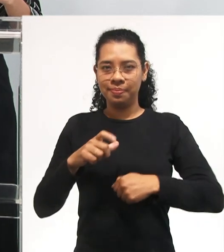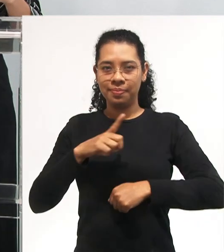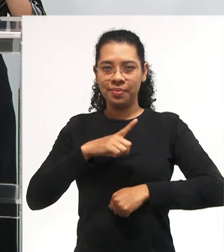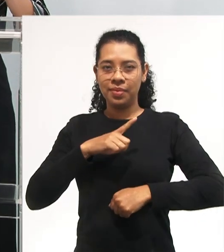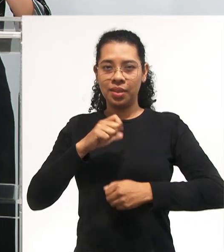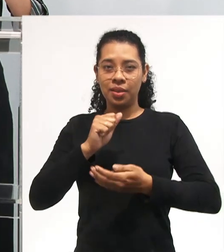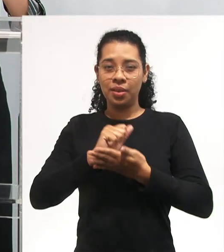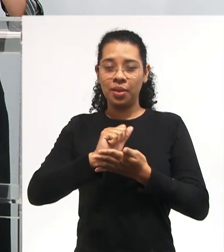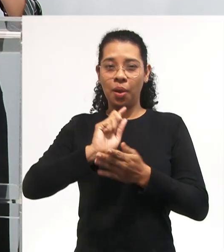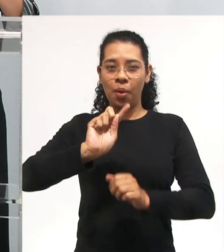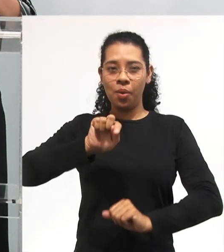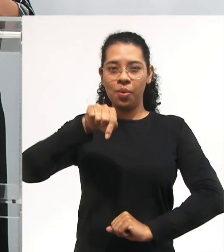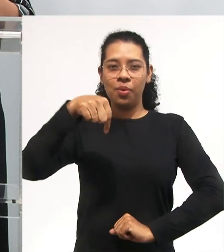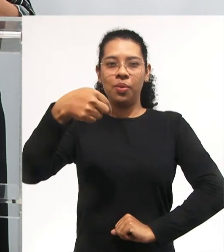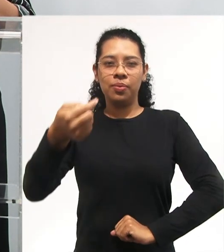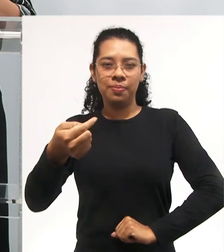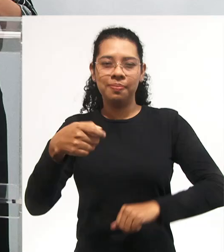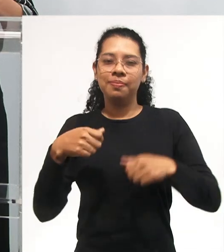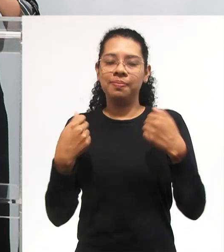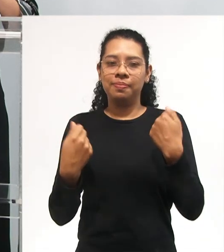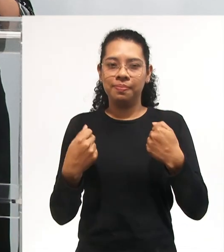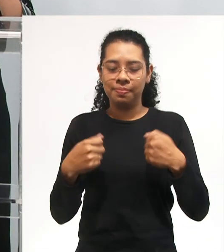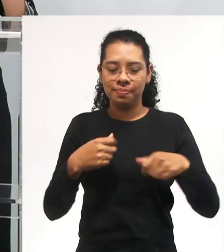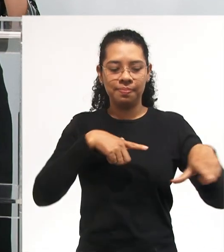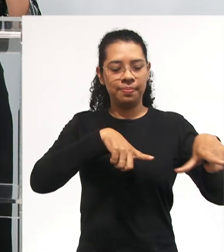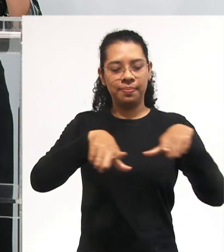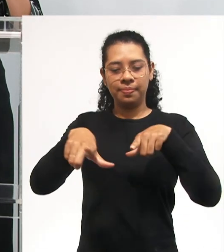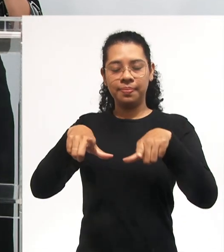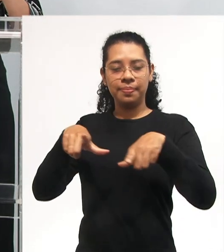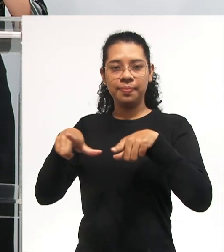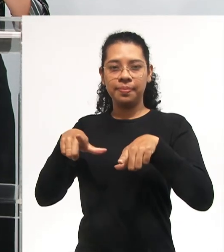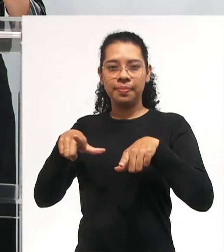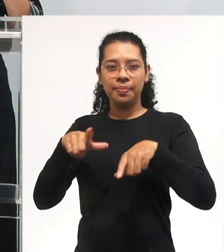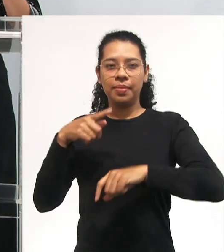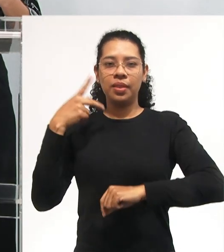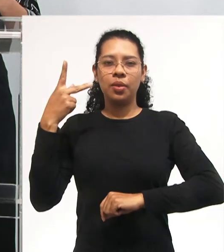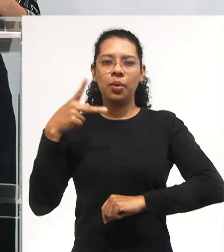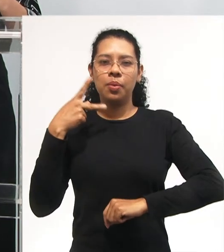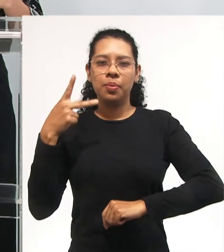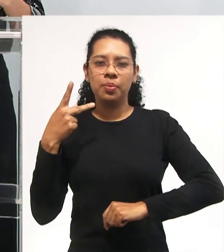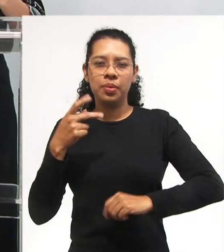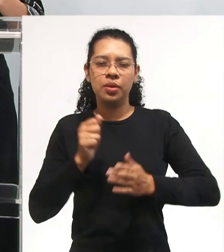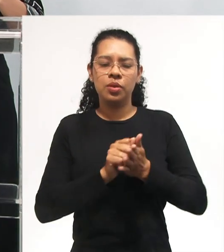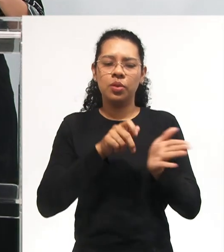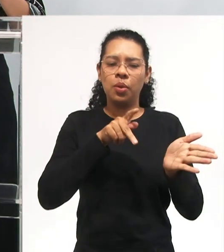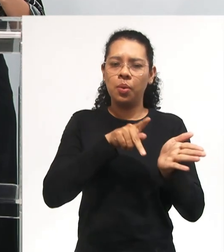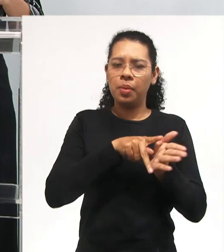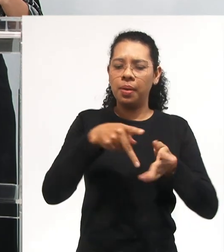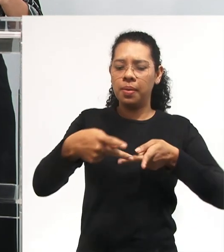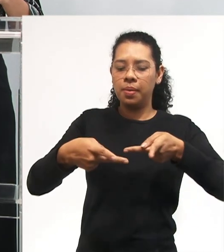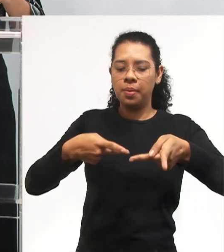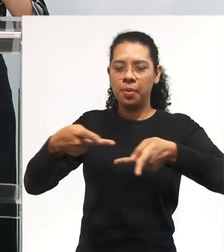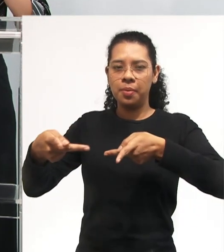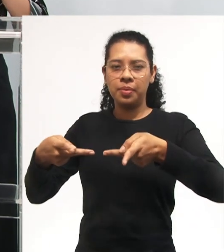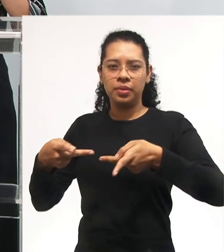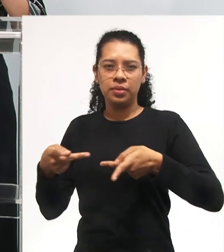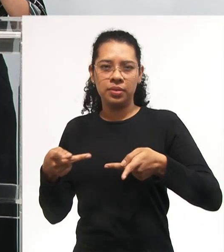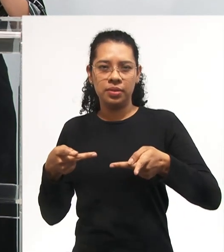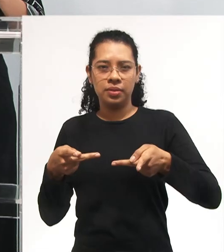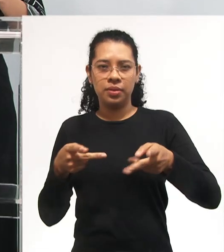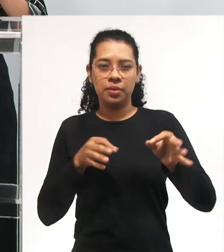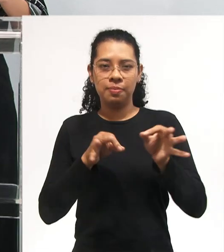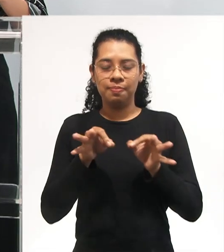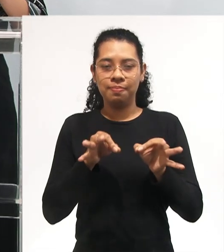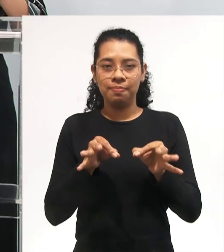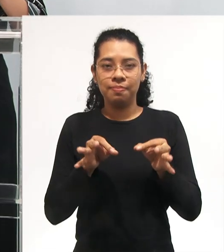Gestão de pessoas vai trabalhar com políticas, com planejamento a longo prazo, onde as pessoas,